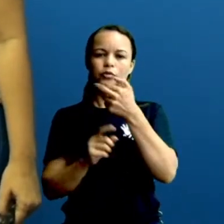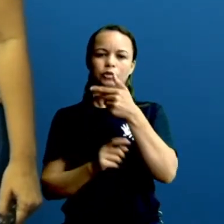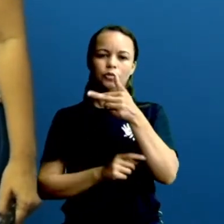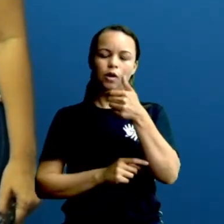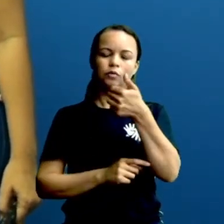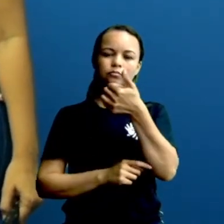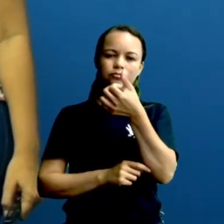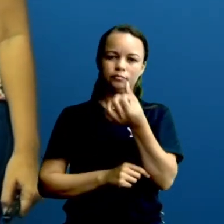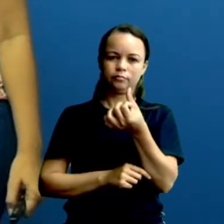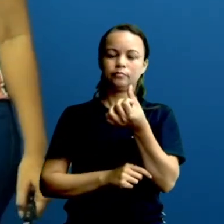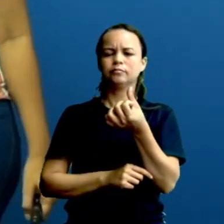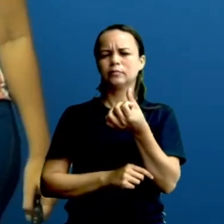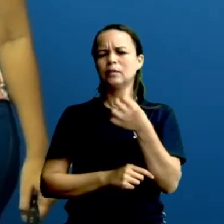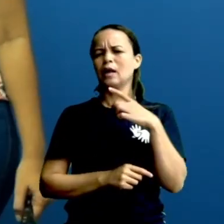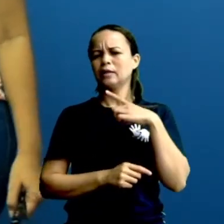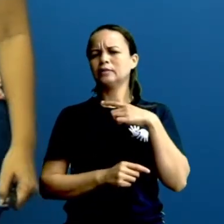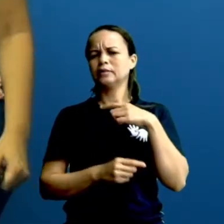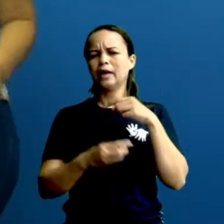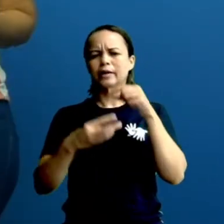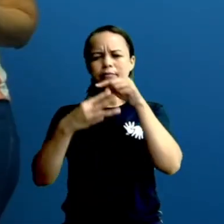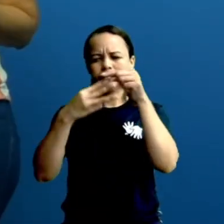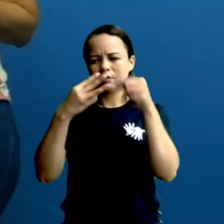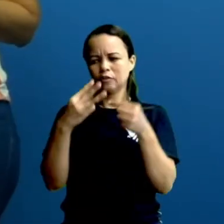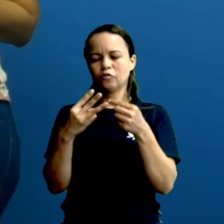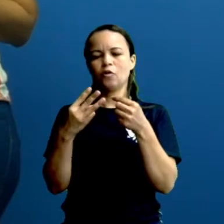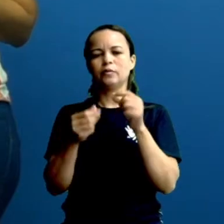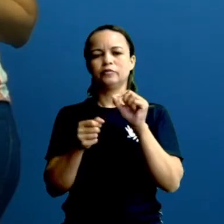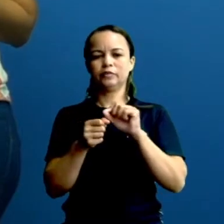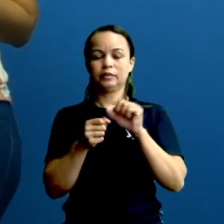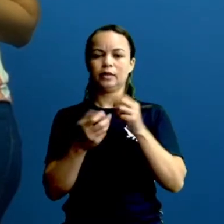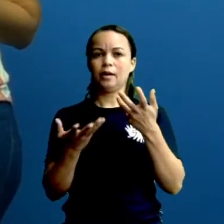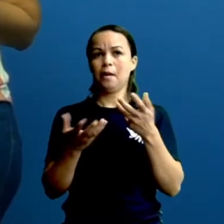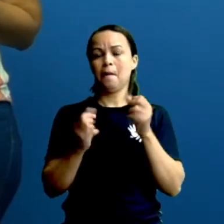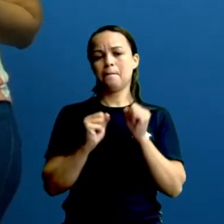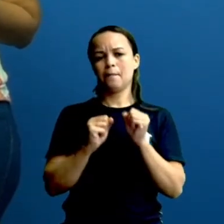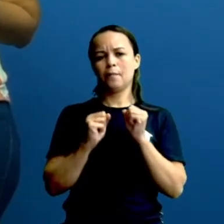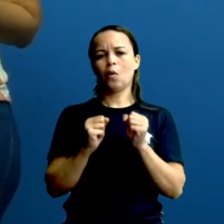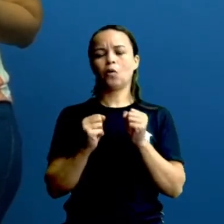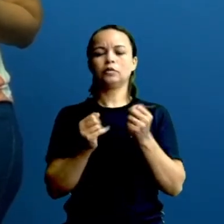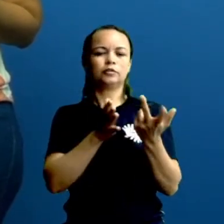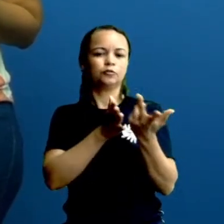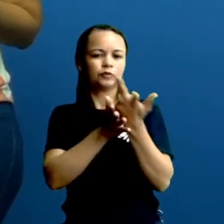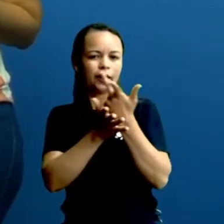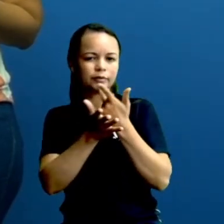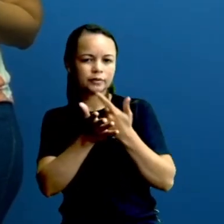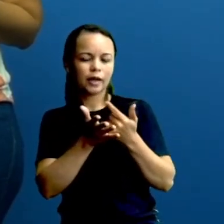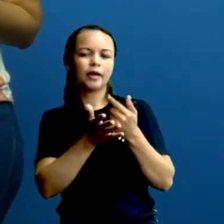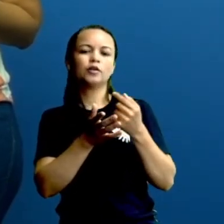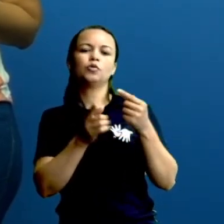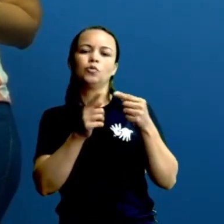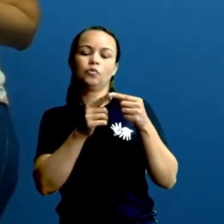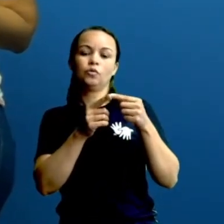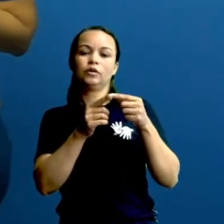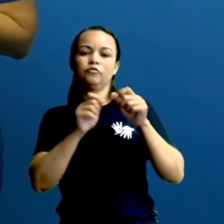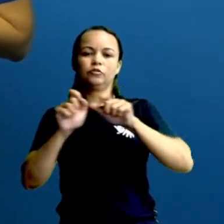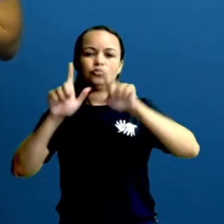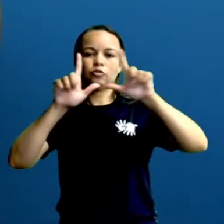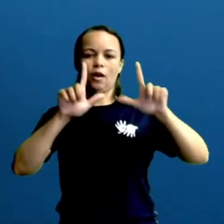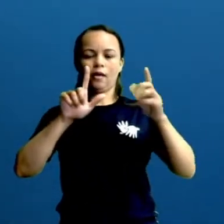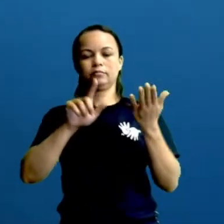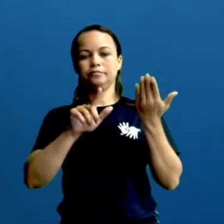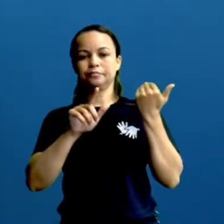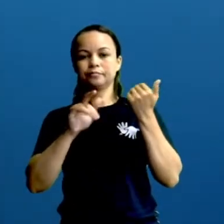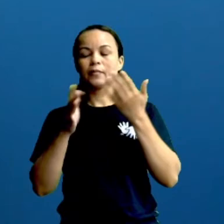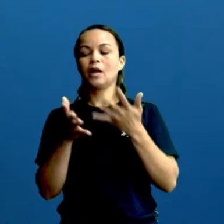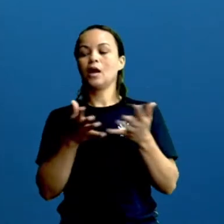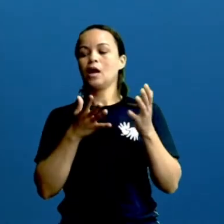a 16. Você tem essas 3 formas de fazer. Você pode fazer usando os desenhos, que foi o slide anterior.